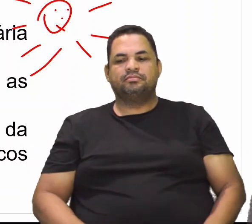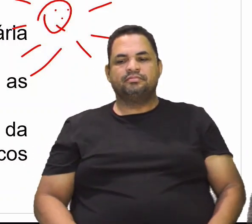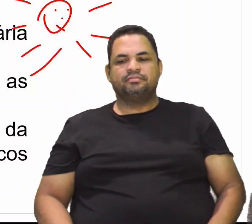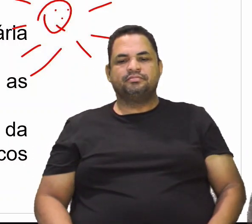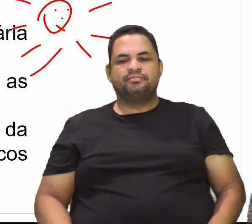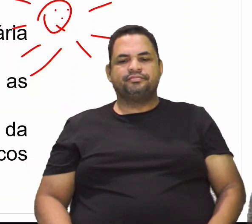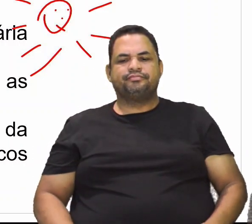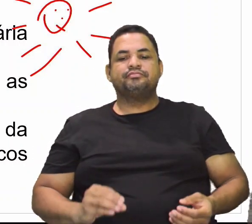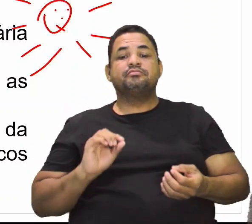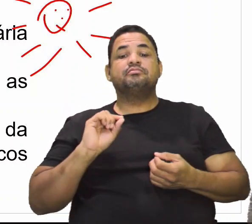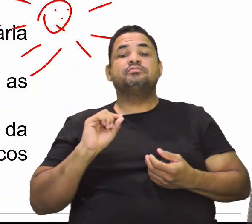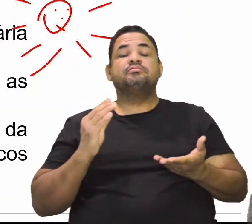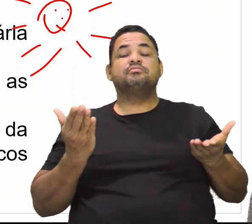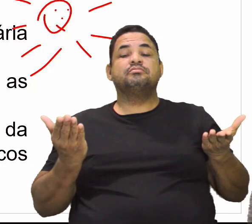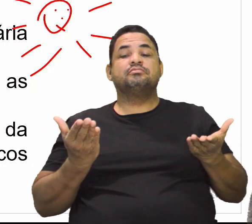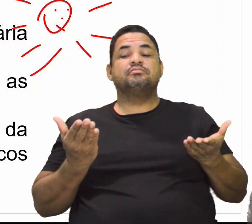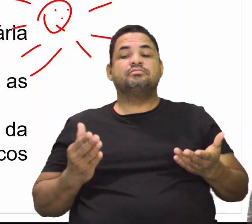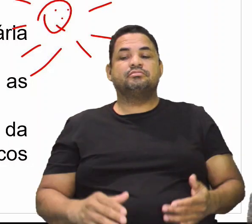E aí?